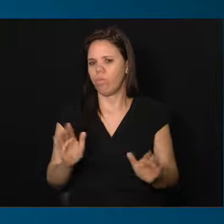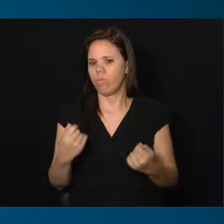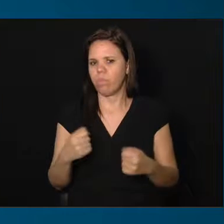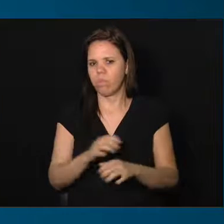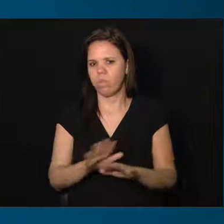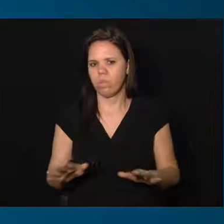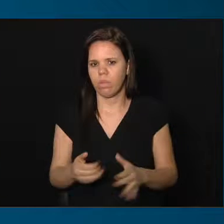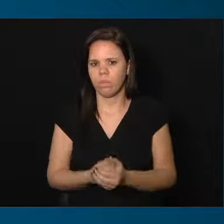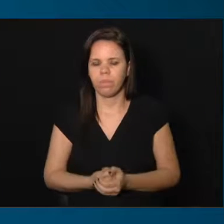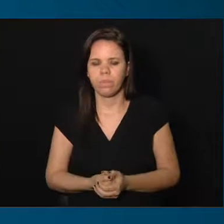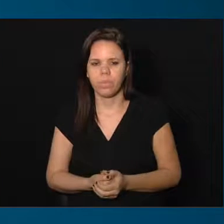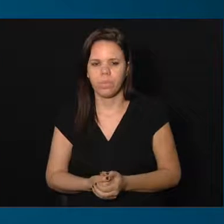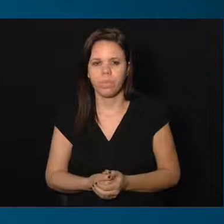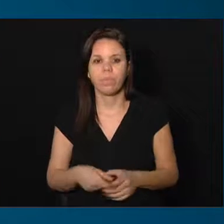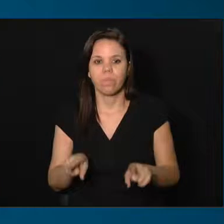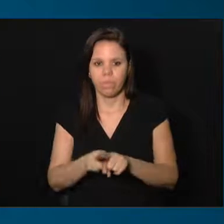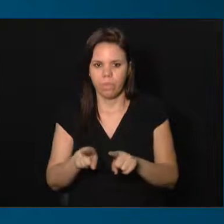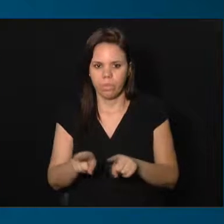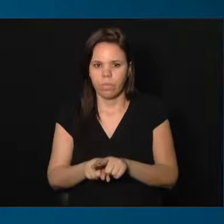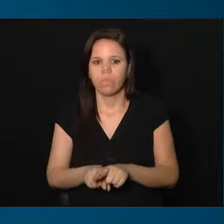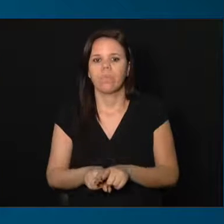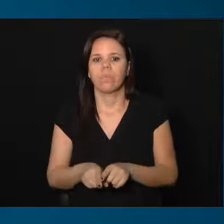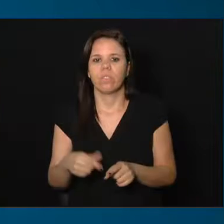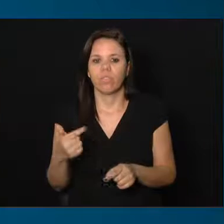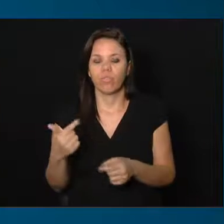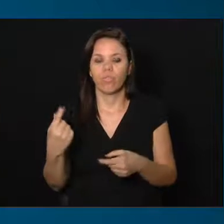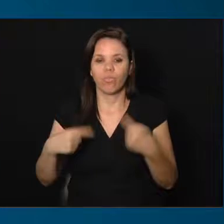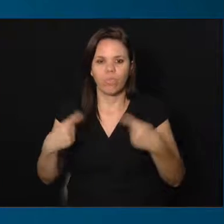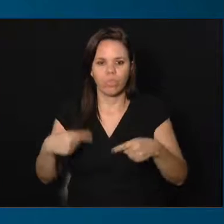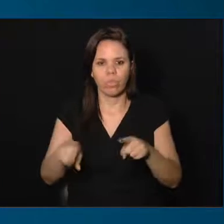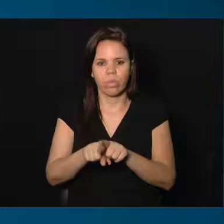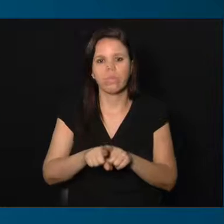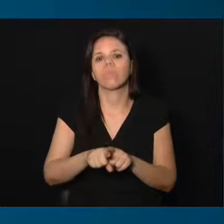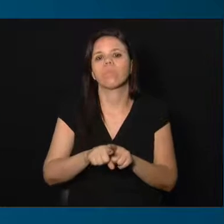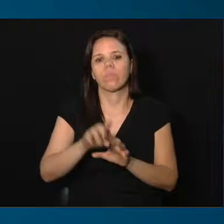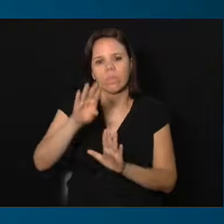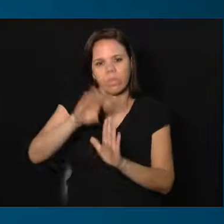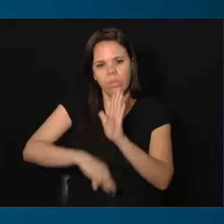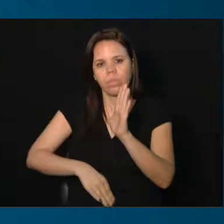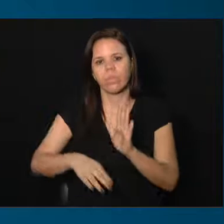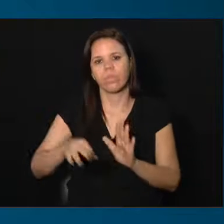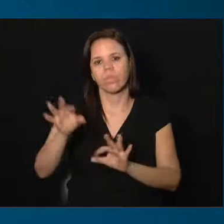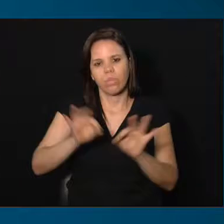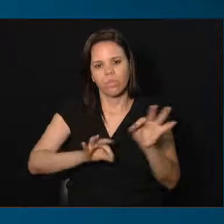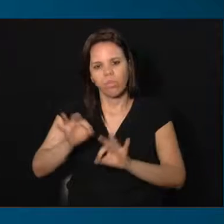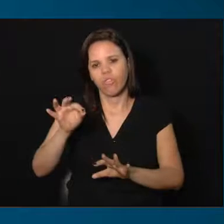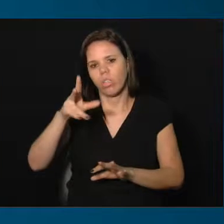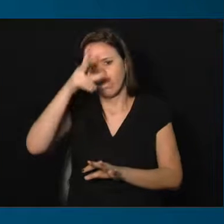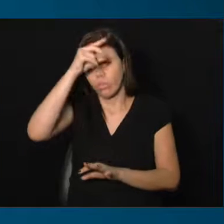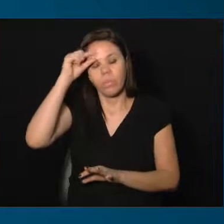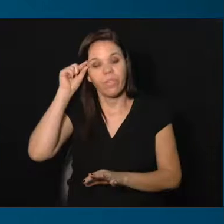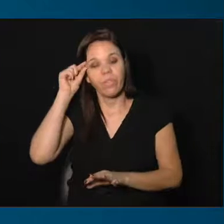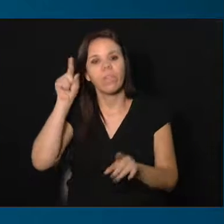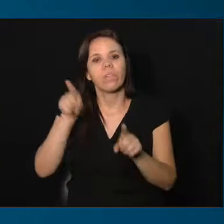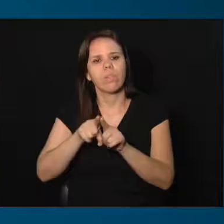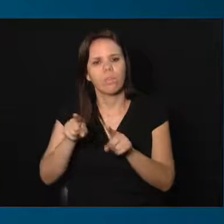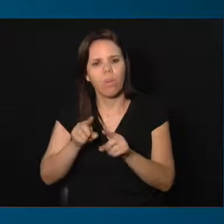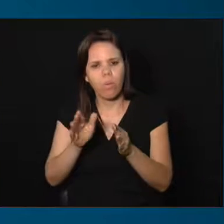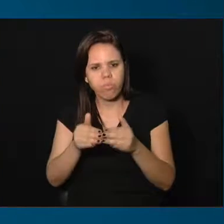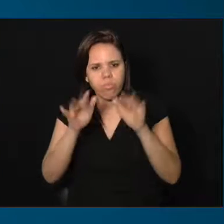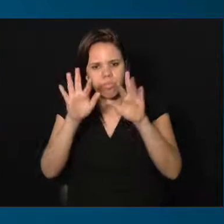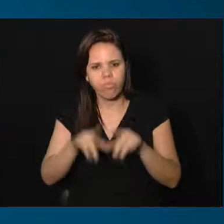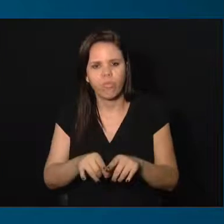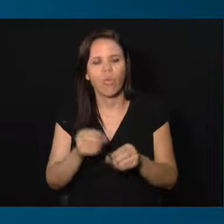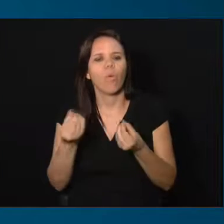mercadorias adquiridas. Também em segunda discussão está na pauta o projeto do prefeito com emenda que trata de critérios e parâmetros